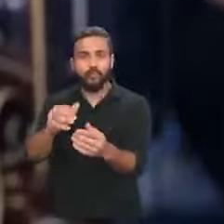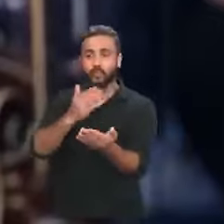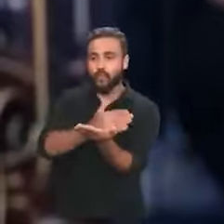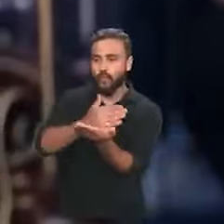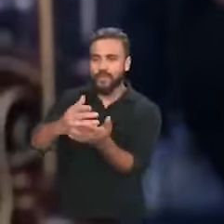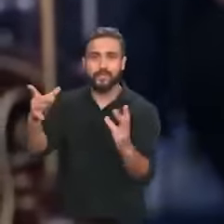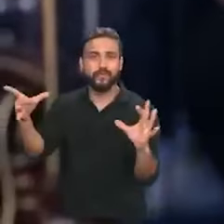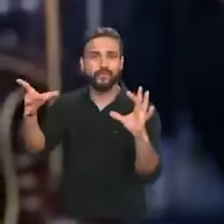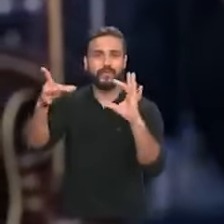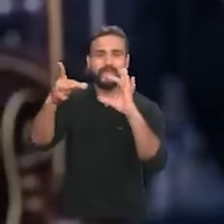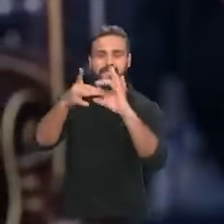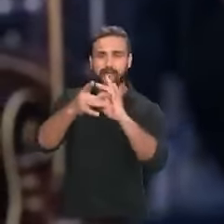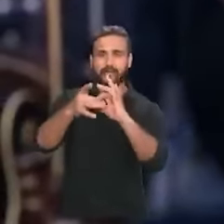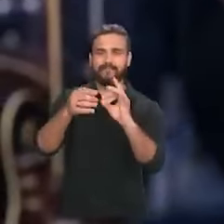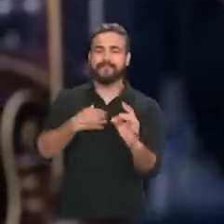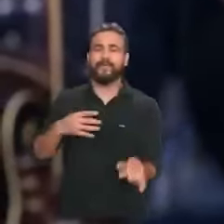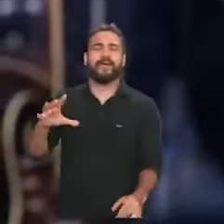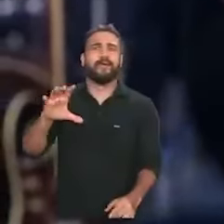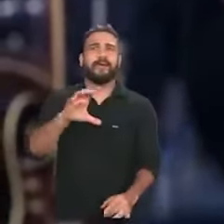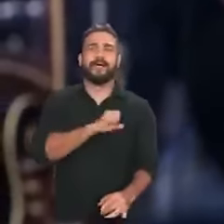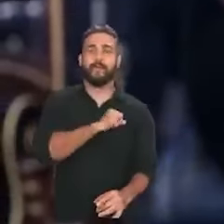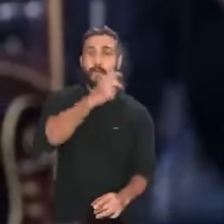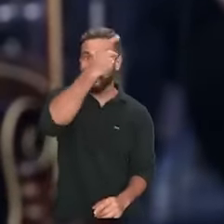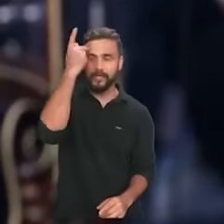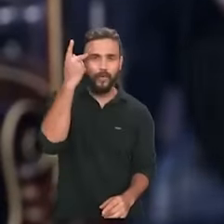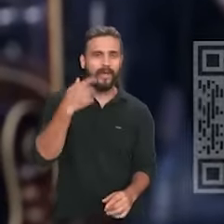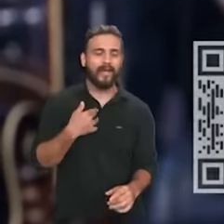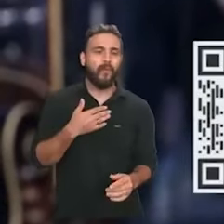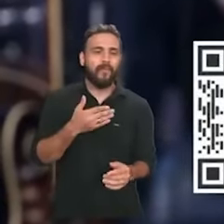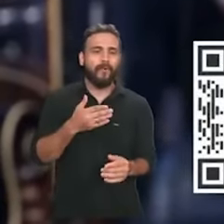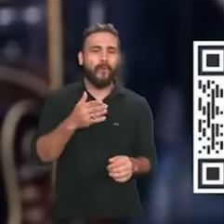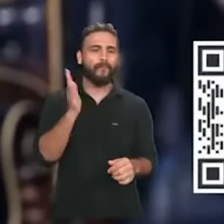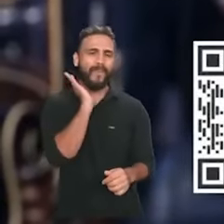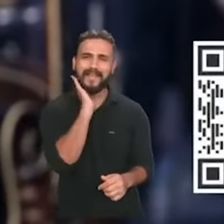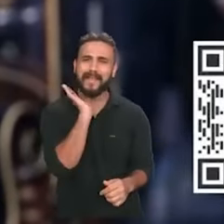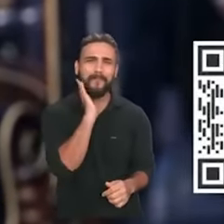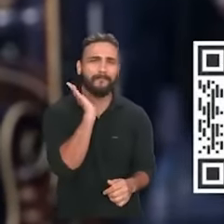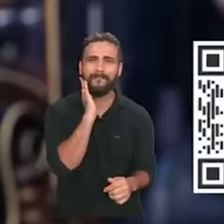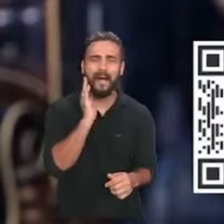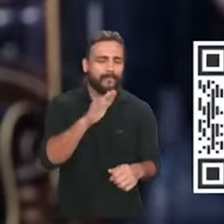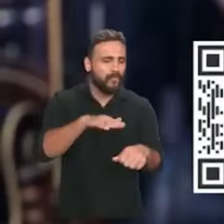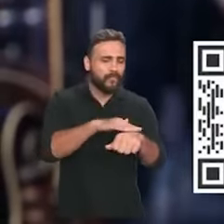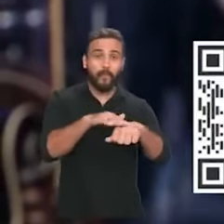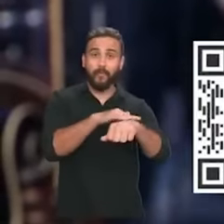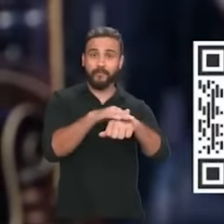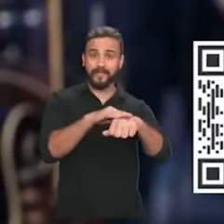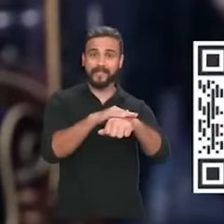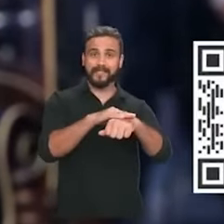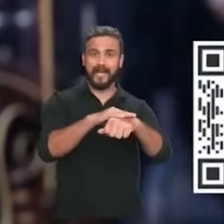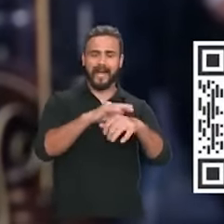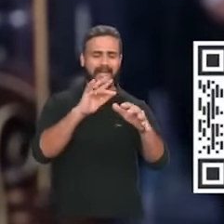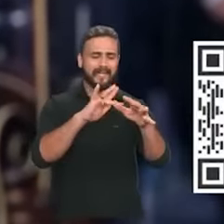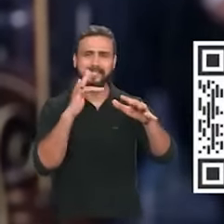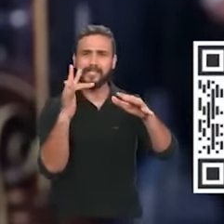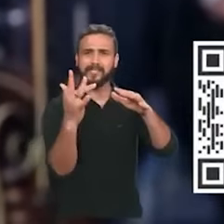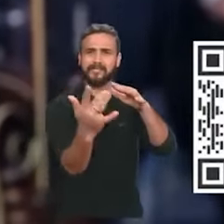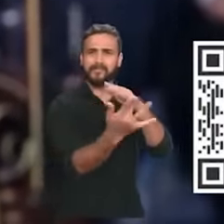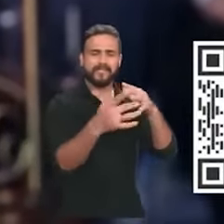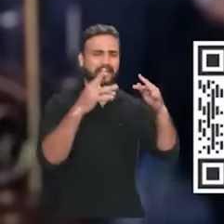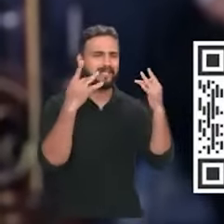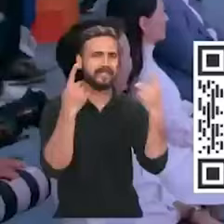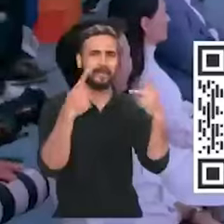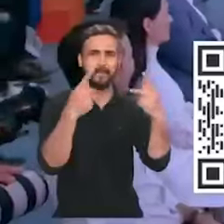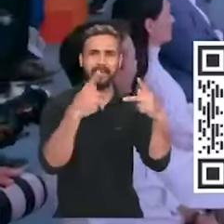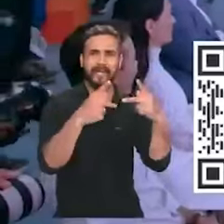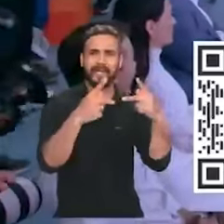pessoas, eu adoro gente, eu adoro bater papo. Eu entro na internet de pijama. Aí, pastor, é profético, viu?